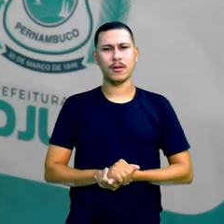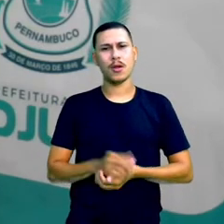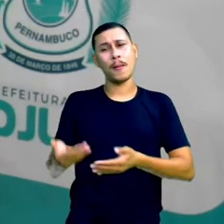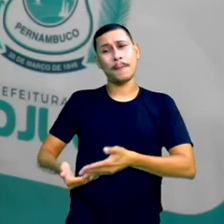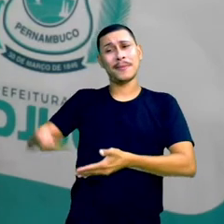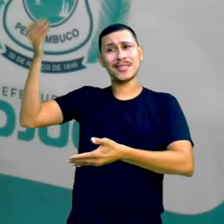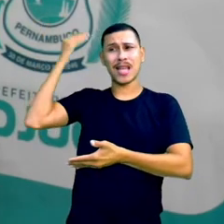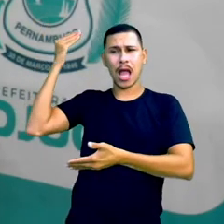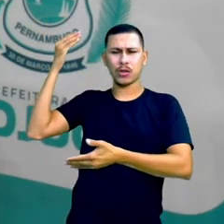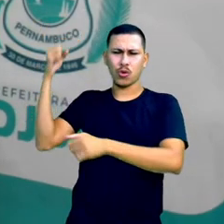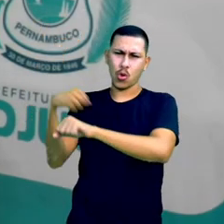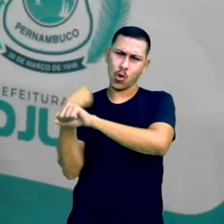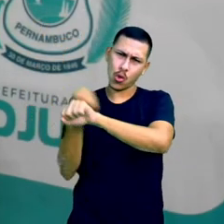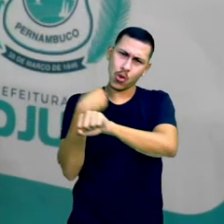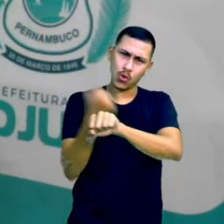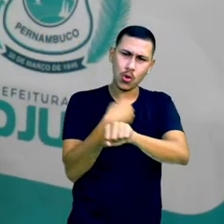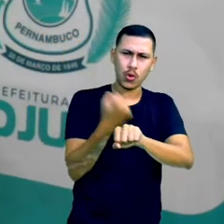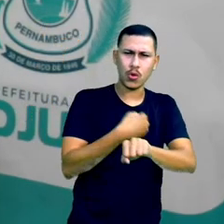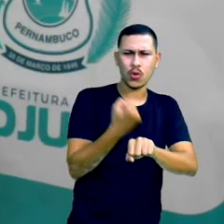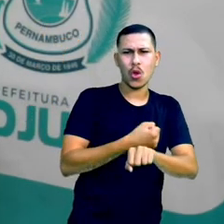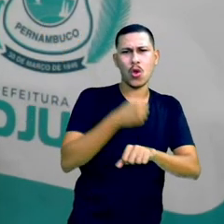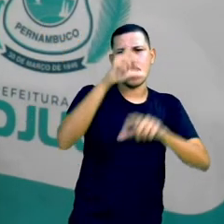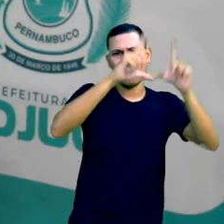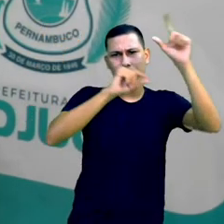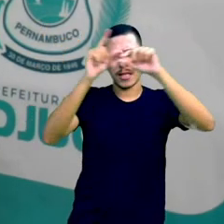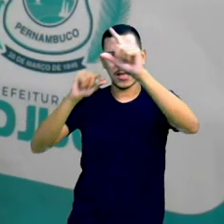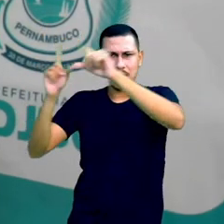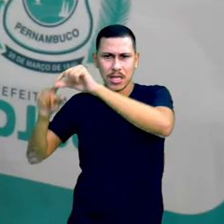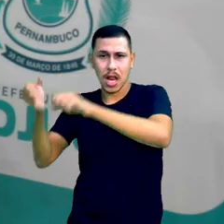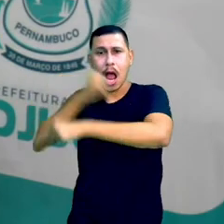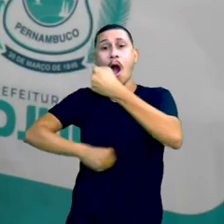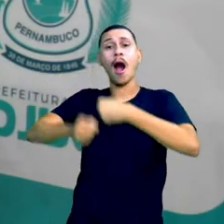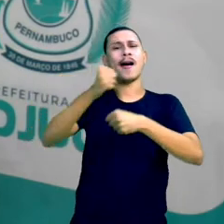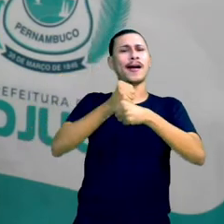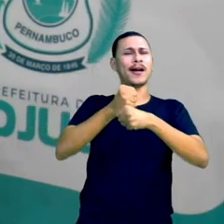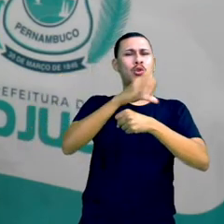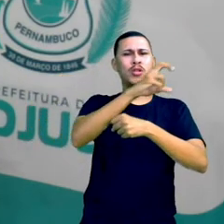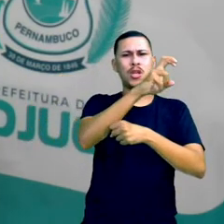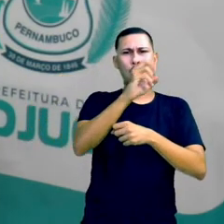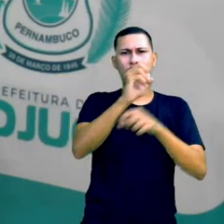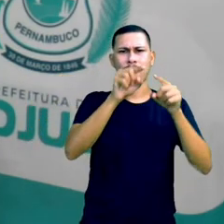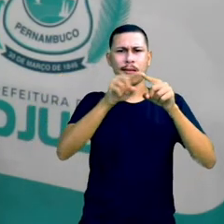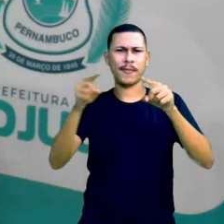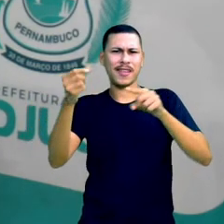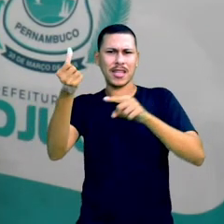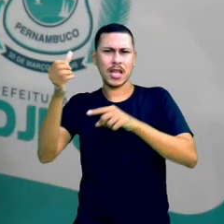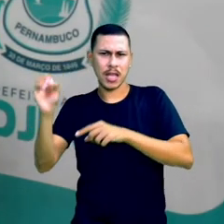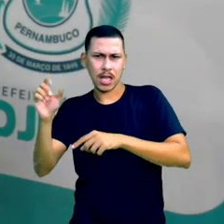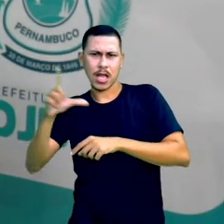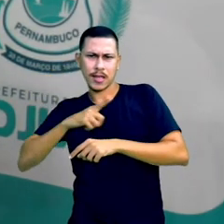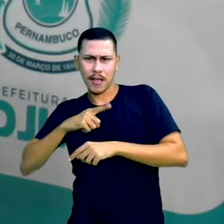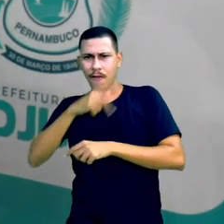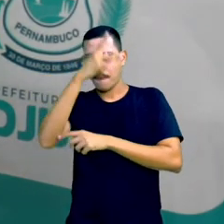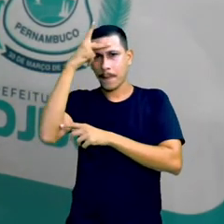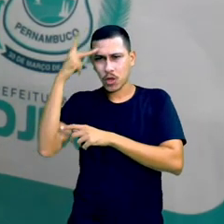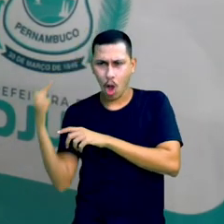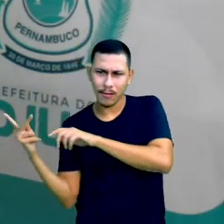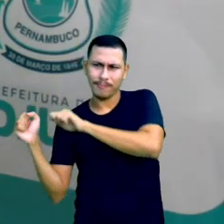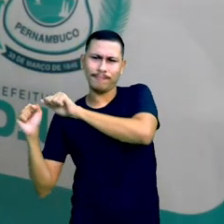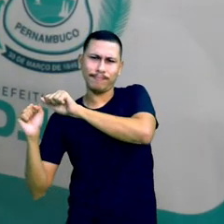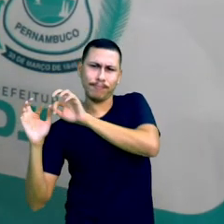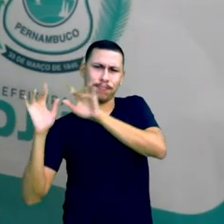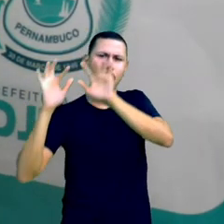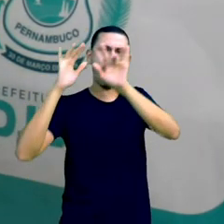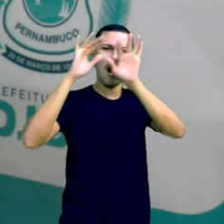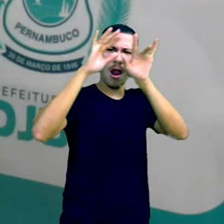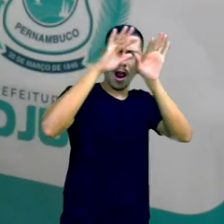da construção de Brasília, na década de 50 e 60, houve um fluxo migratório muito grande de pessoas